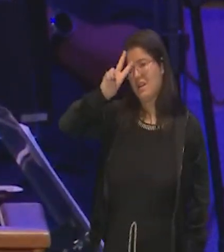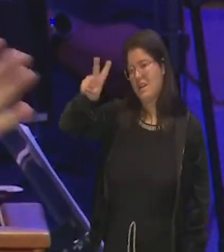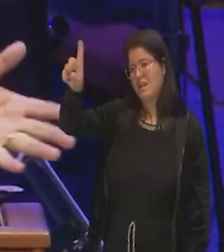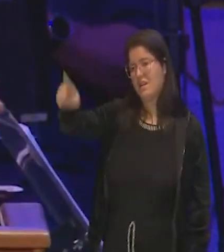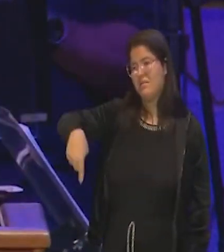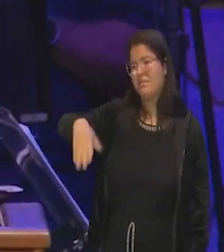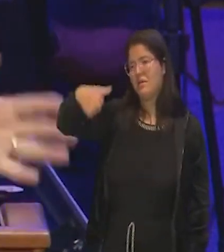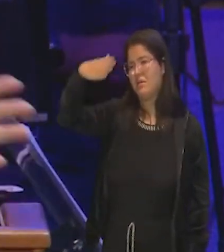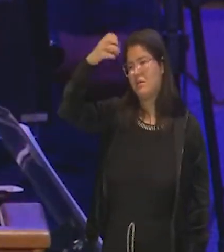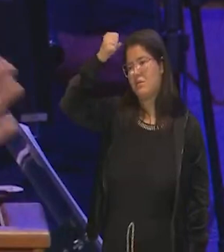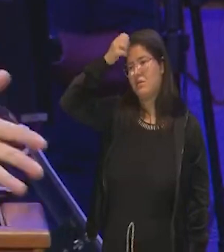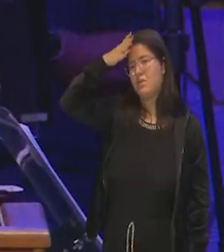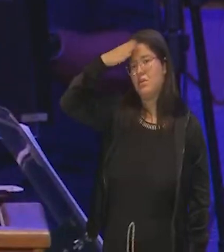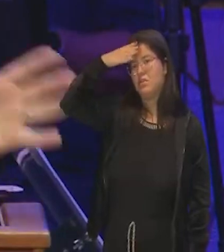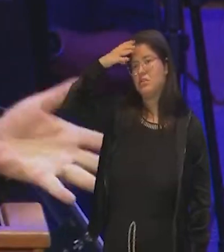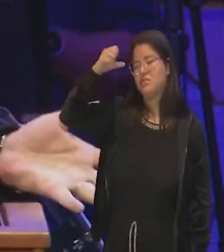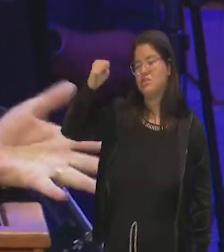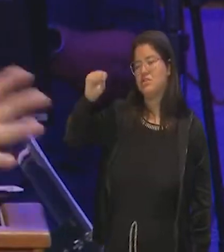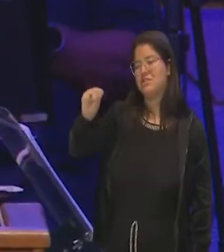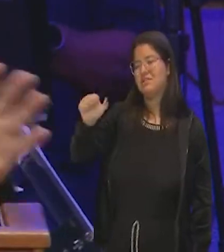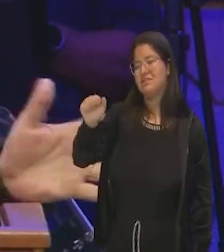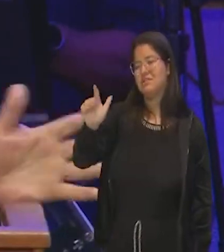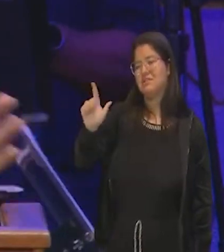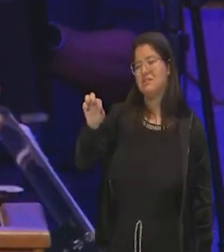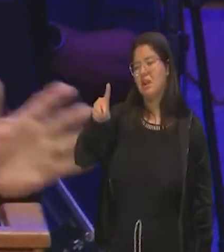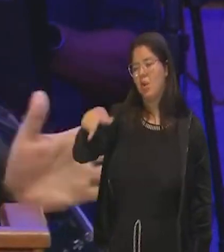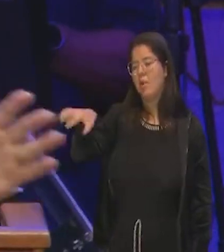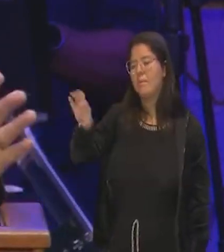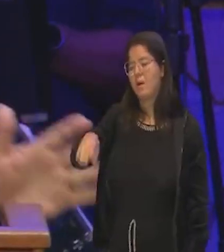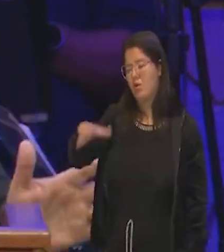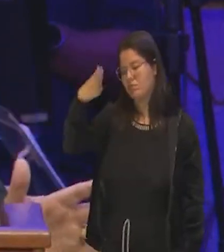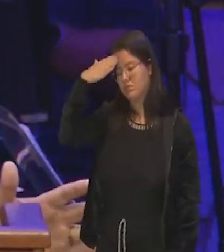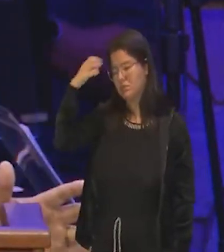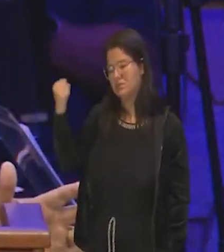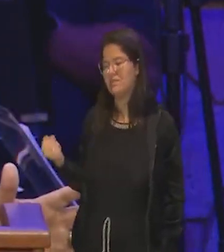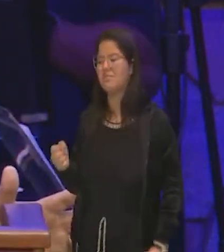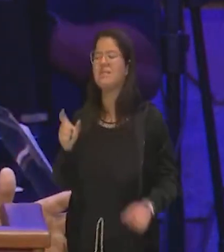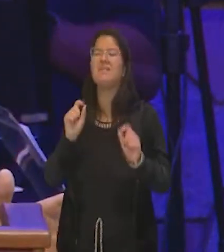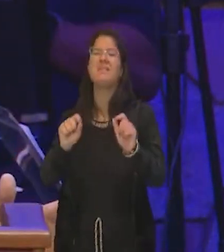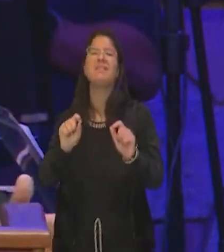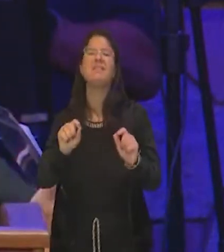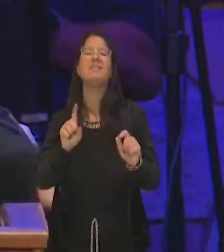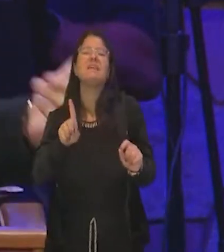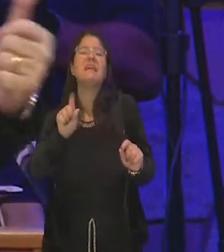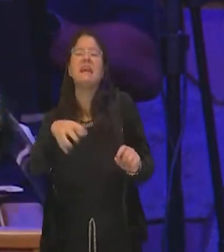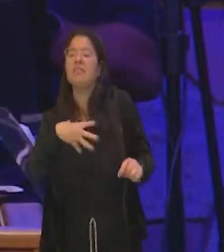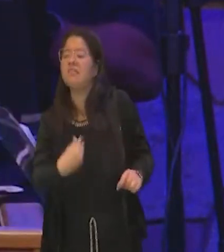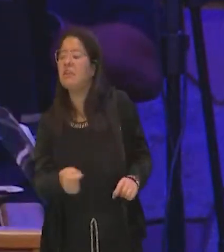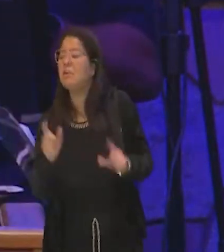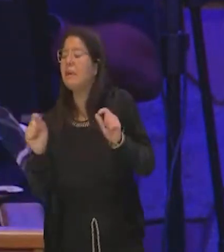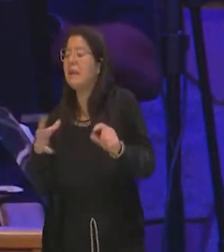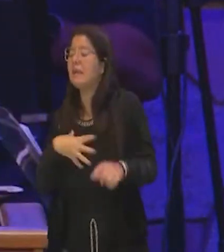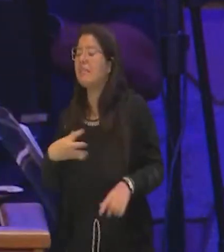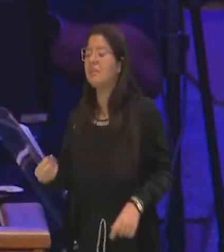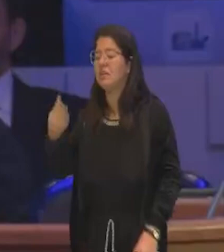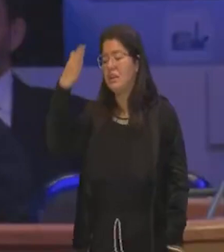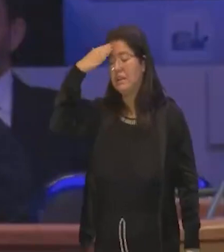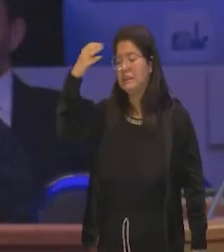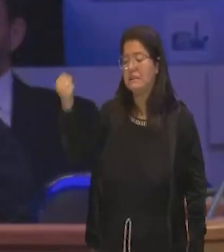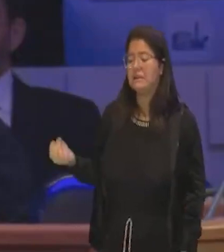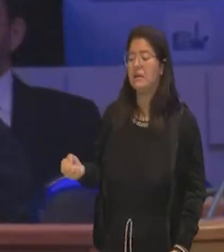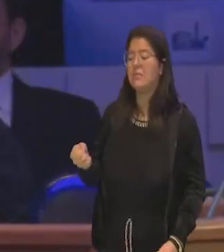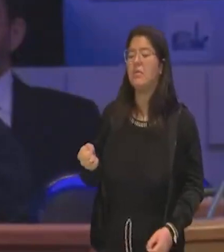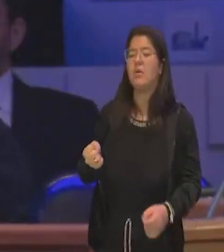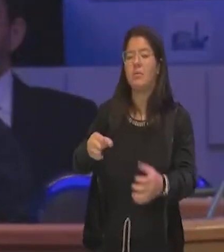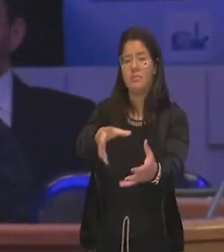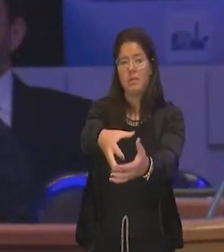naquele conflito entre as duas mulheres: de quem é o meu filho, de quem é o meu filho? E Salomão então pega a criança e diz assim: parta esta